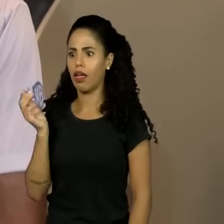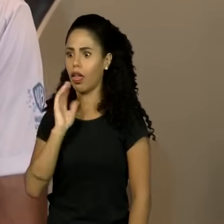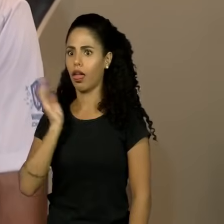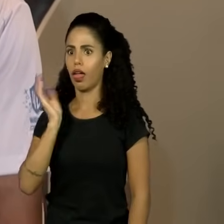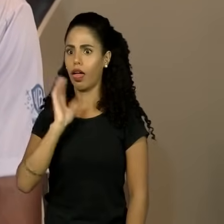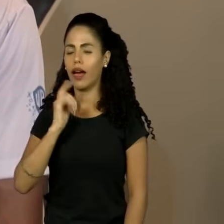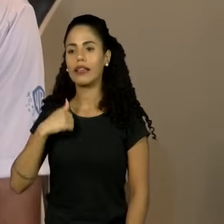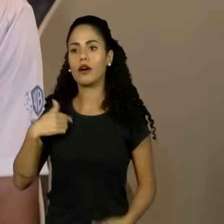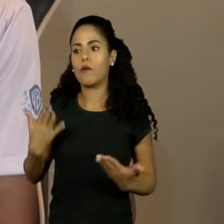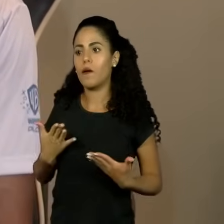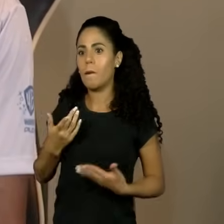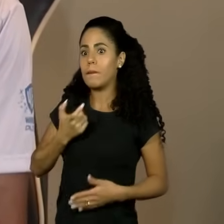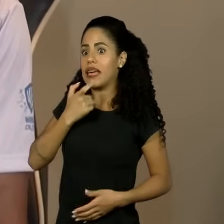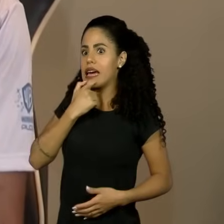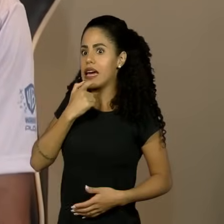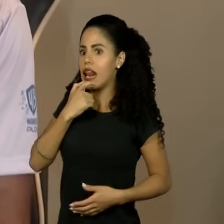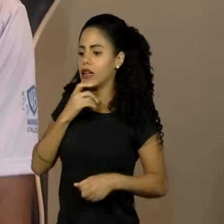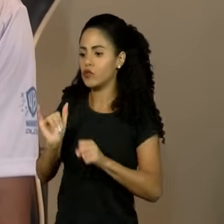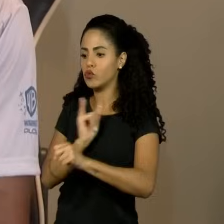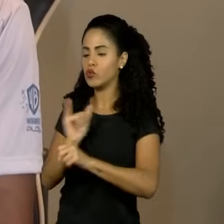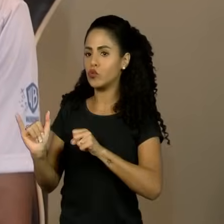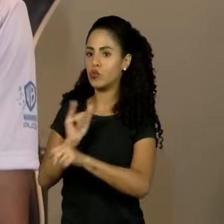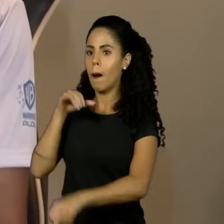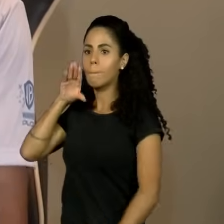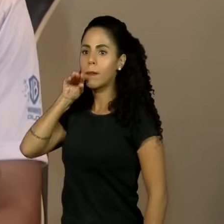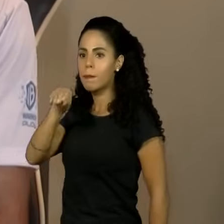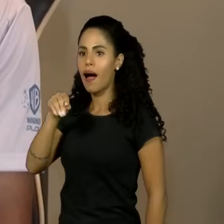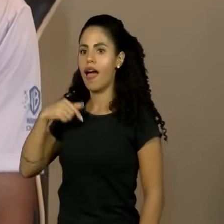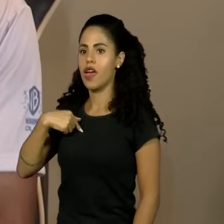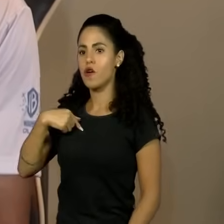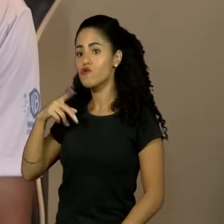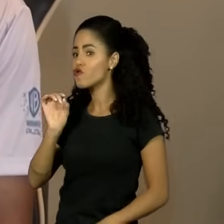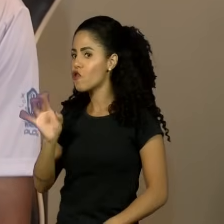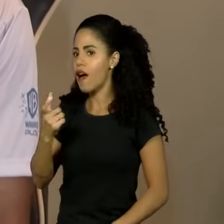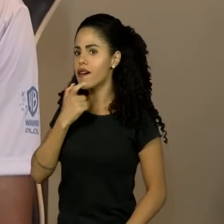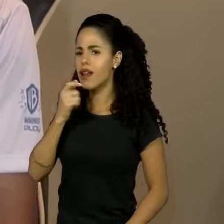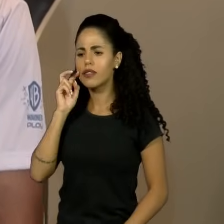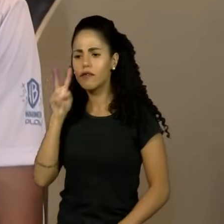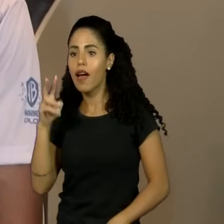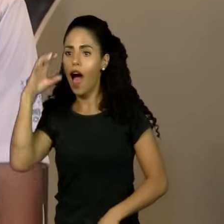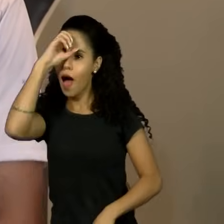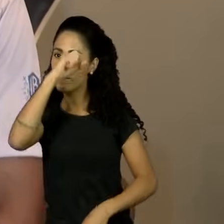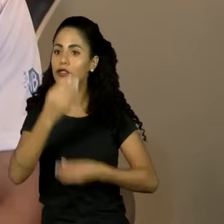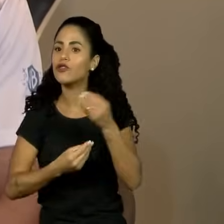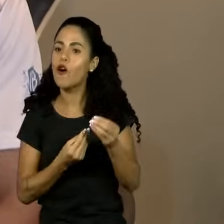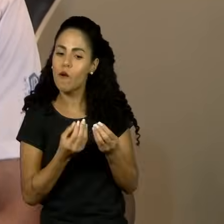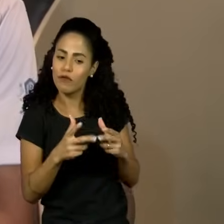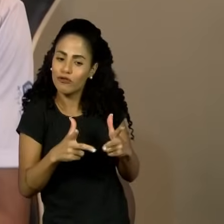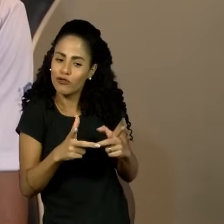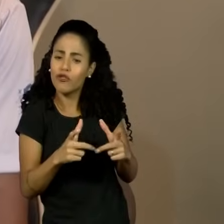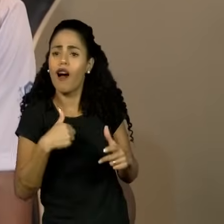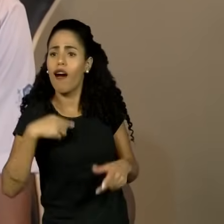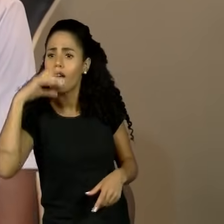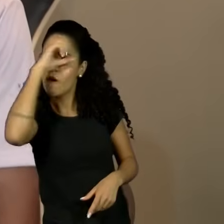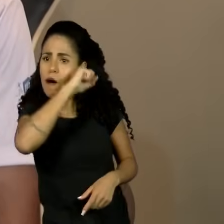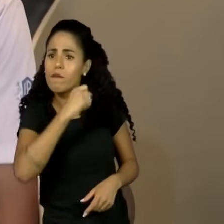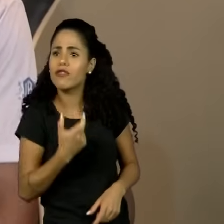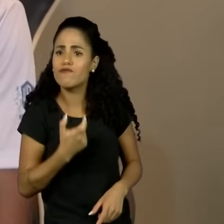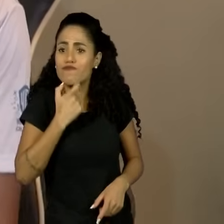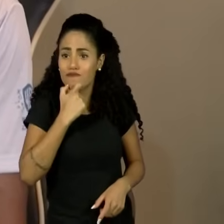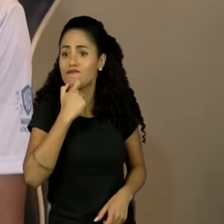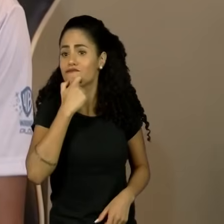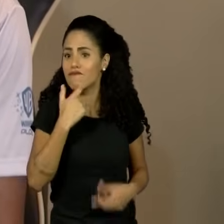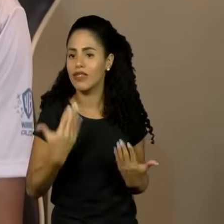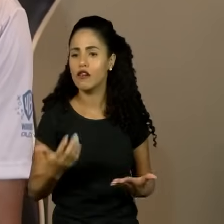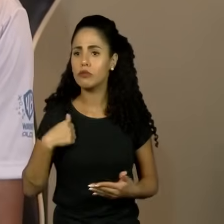eu tive que falar inglês lá, que eu aprendi a falar inglês só jogando e vendo filmes e tal, essas coisas. Então eu consegui me virar bastante lá no inglês,